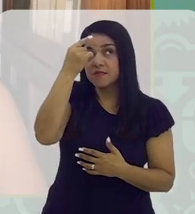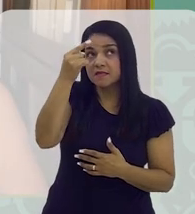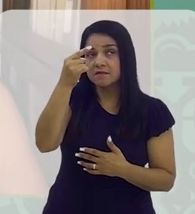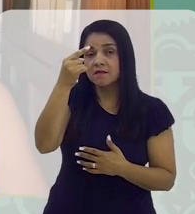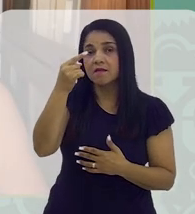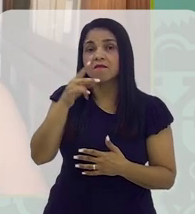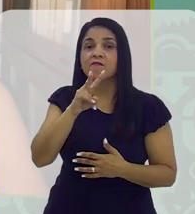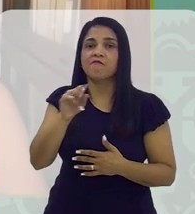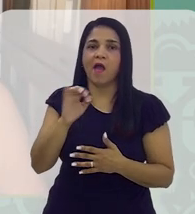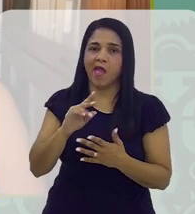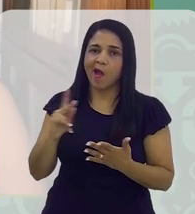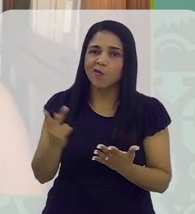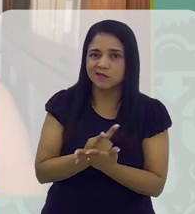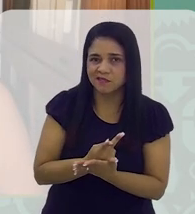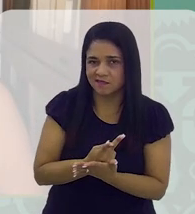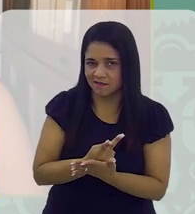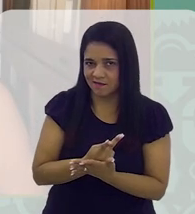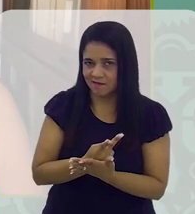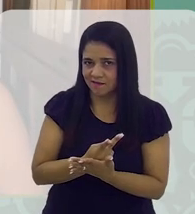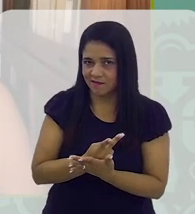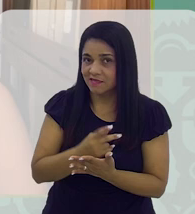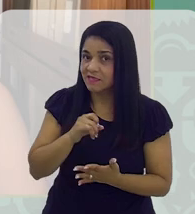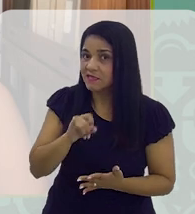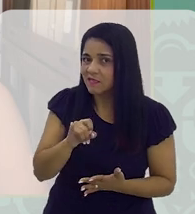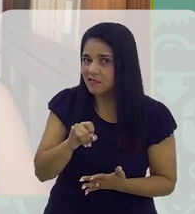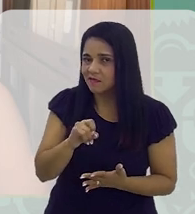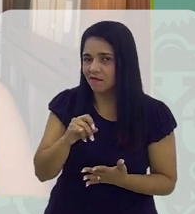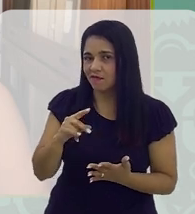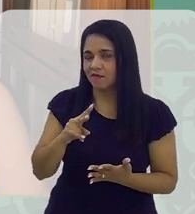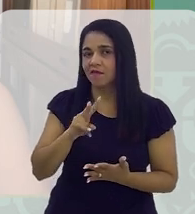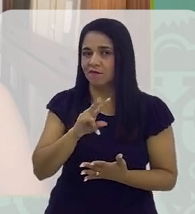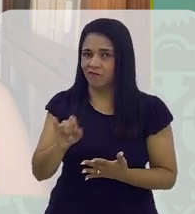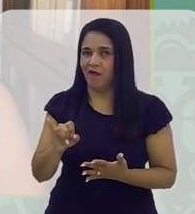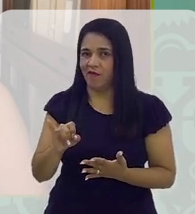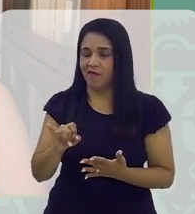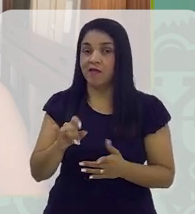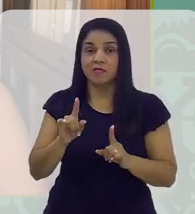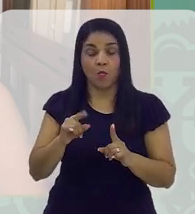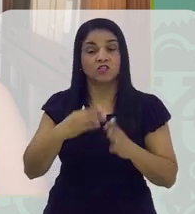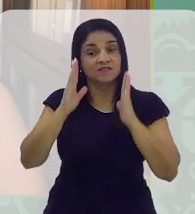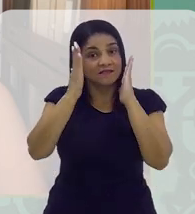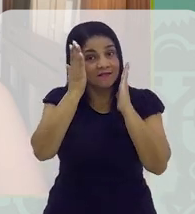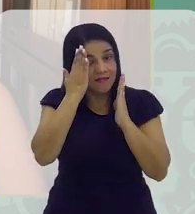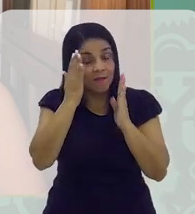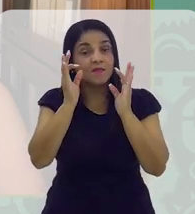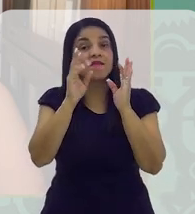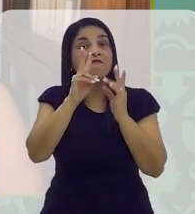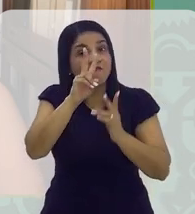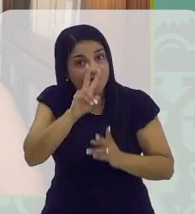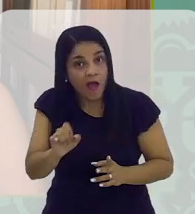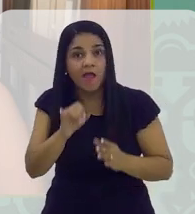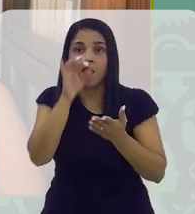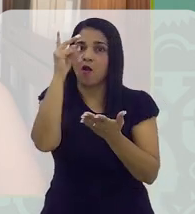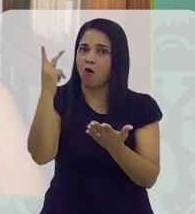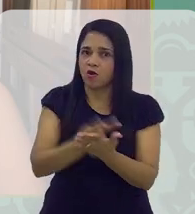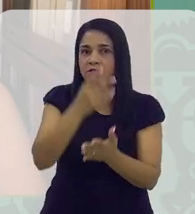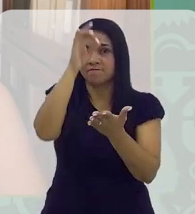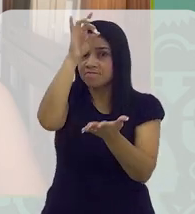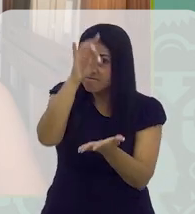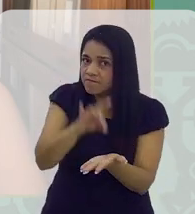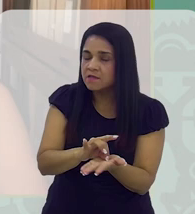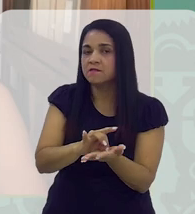gente achar que vai acontecer, se vai acontecer. A gente sabe que vai acontecer. E a gente já chegou num